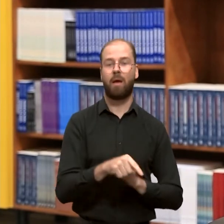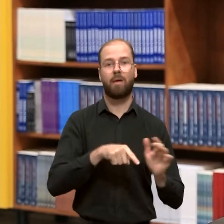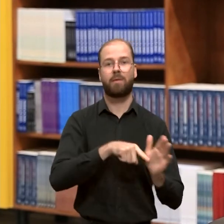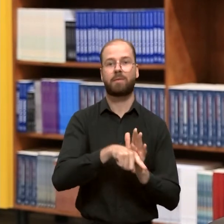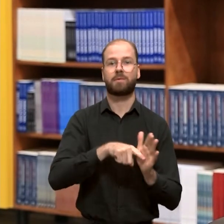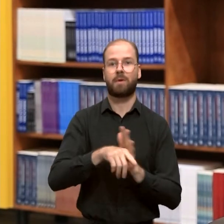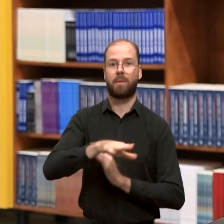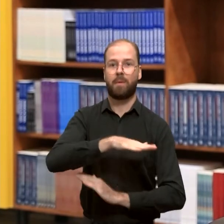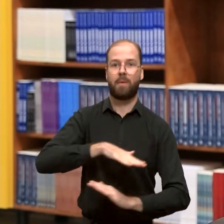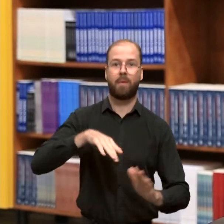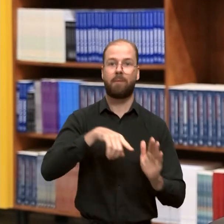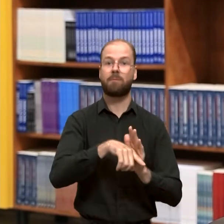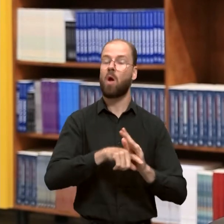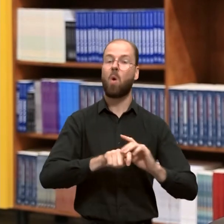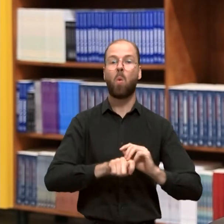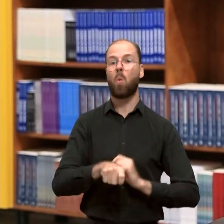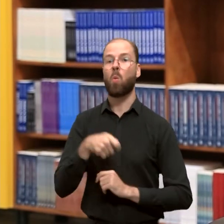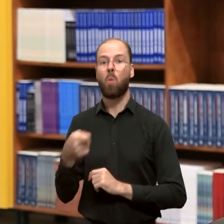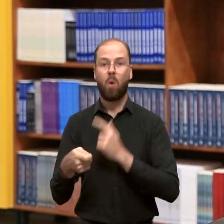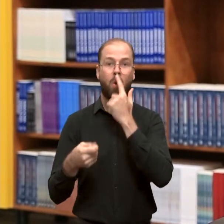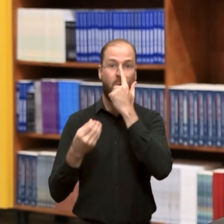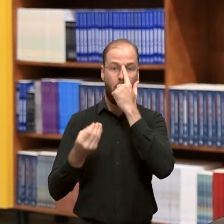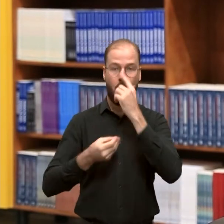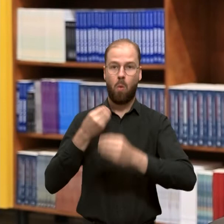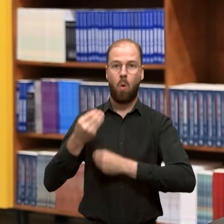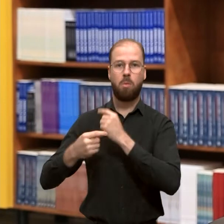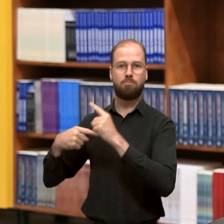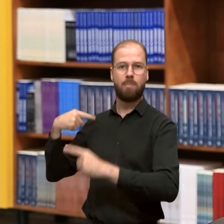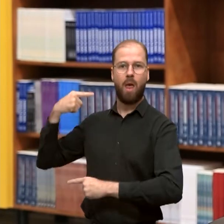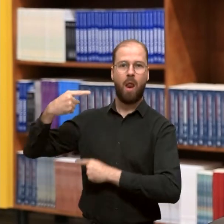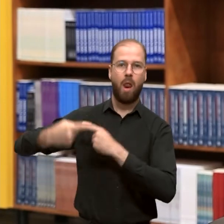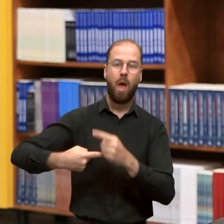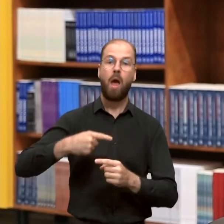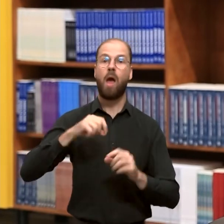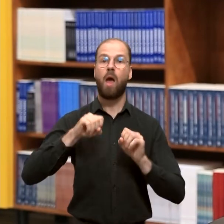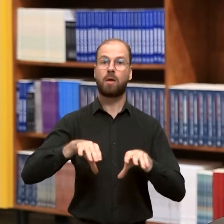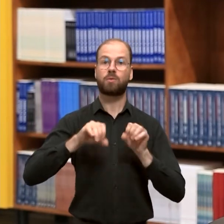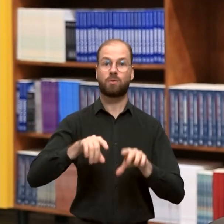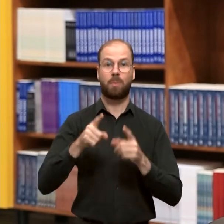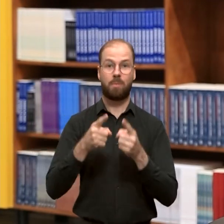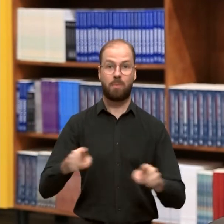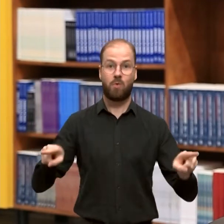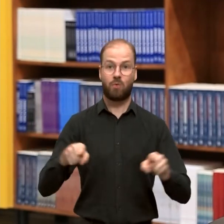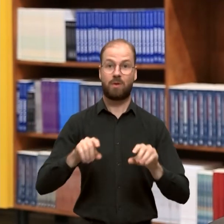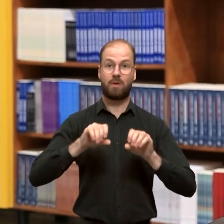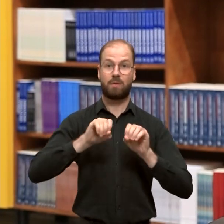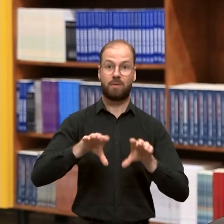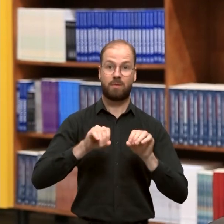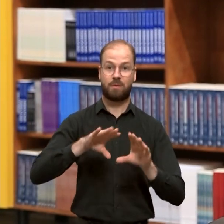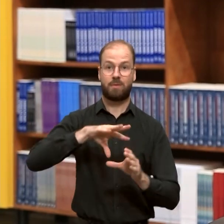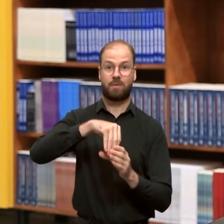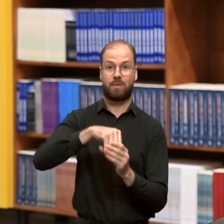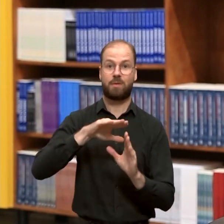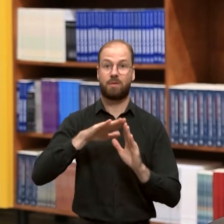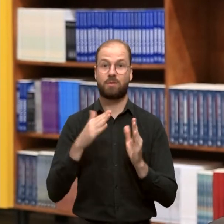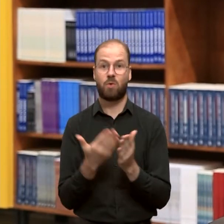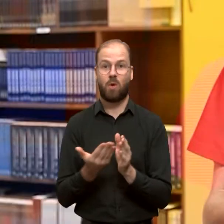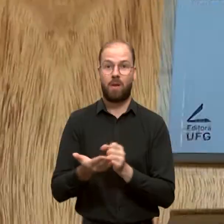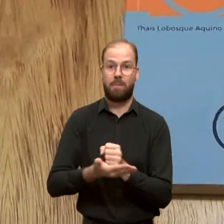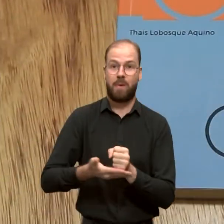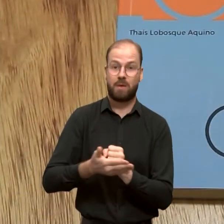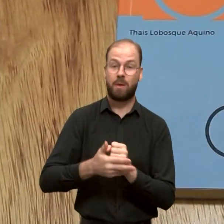teórica, a epistemologia da educação musical em escolas de educação básica, sob uma